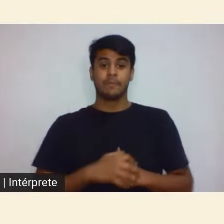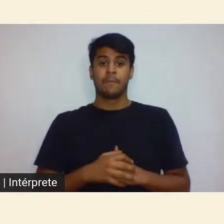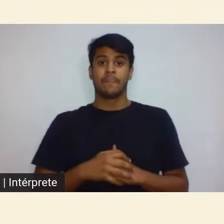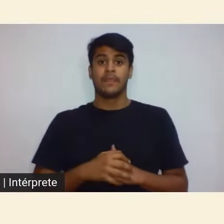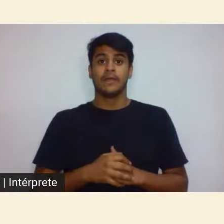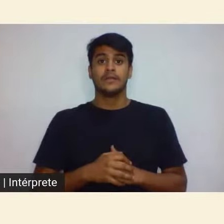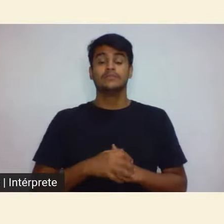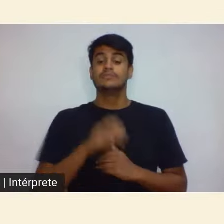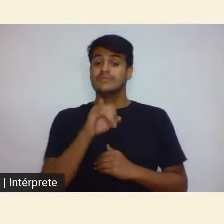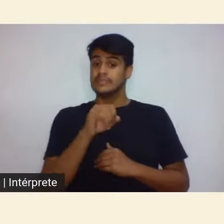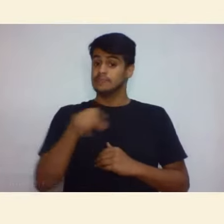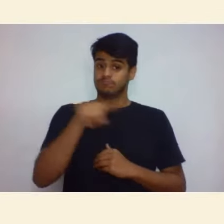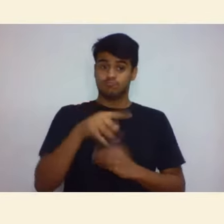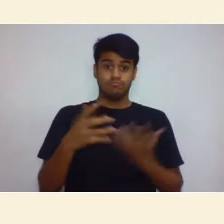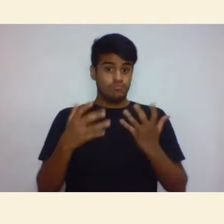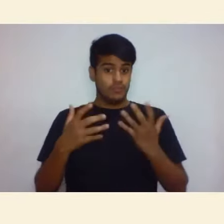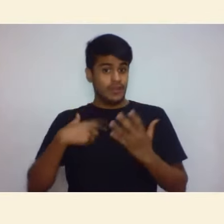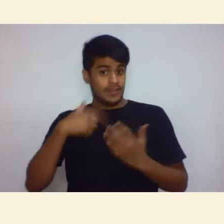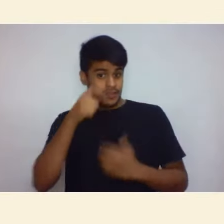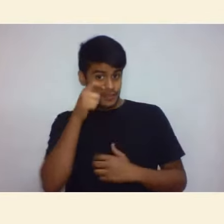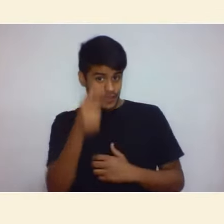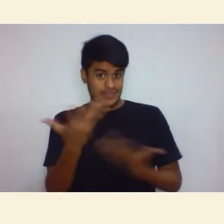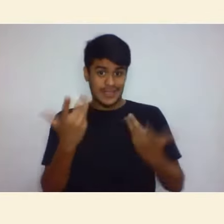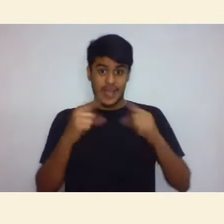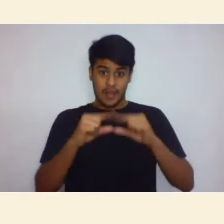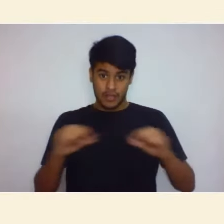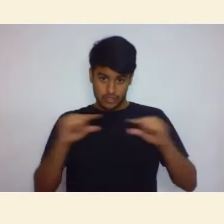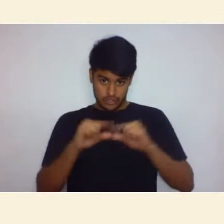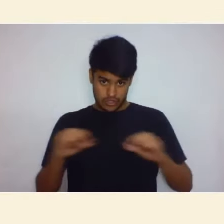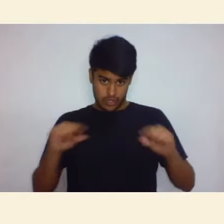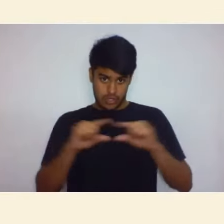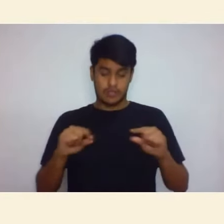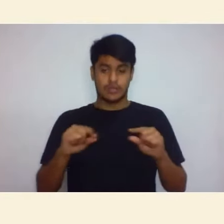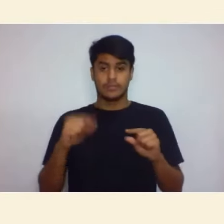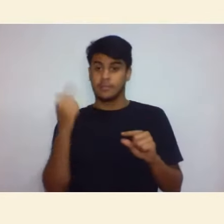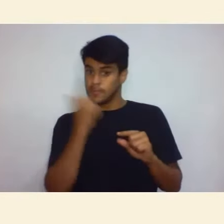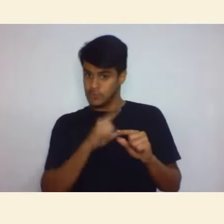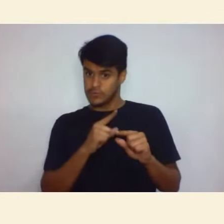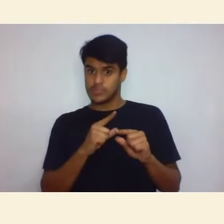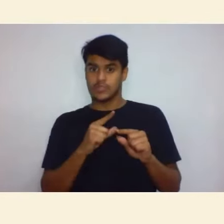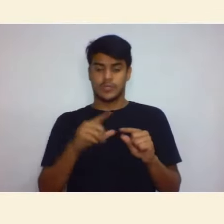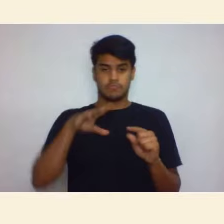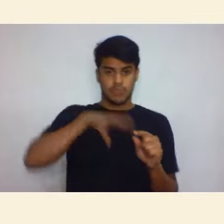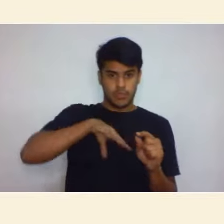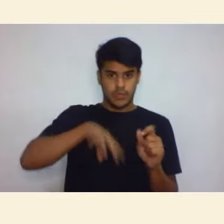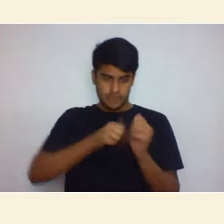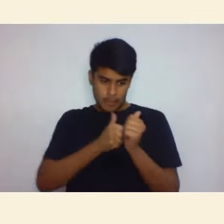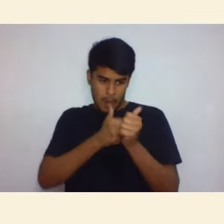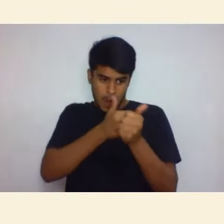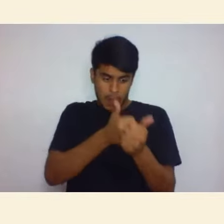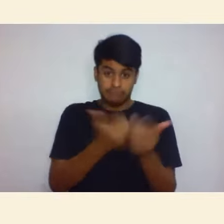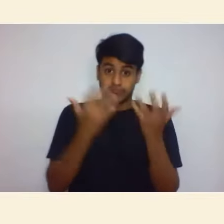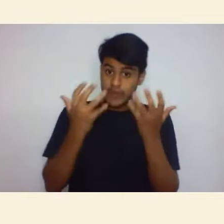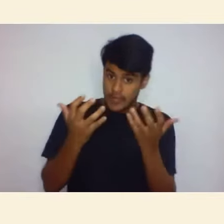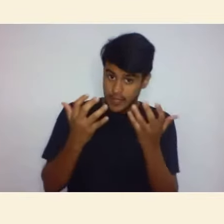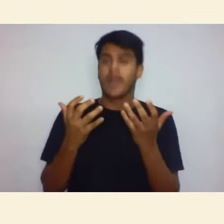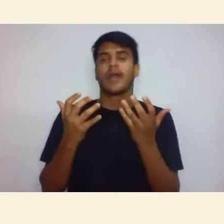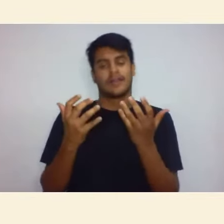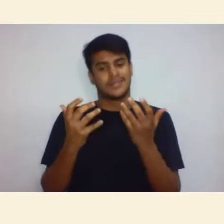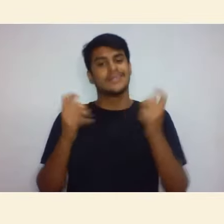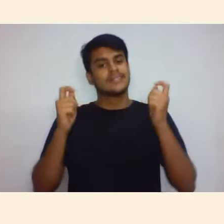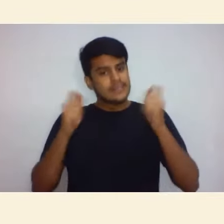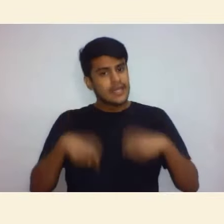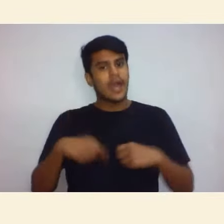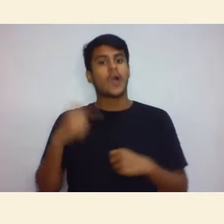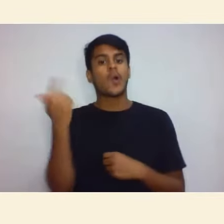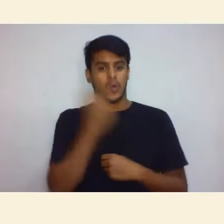Quem tiver interesse por legendas, para acompanhar a conversa, esse material pode o